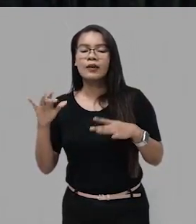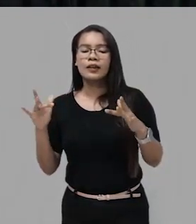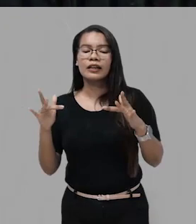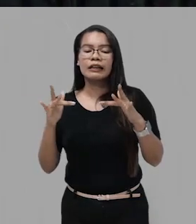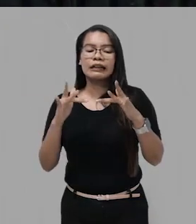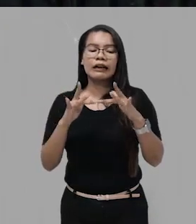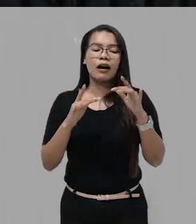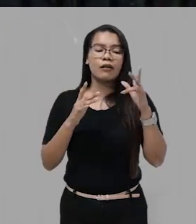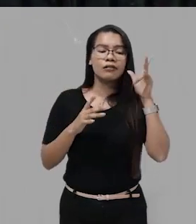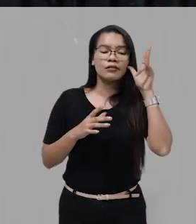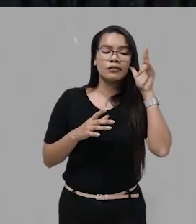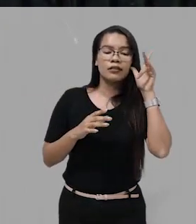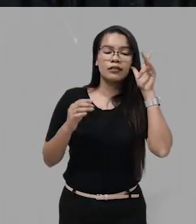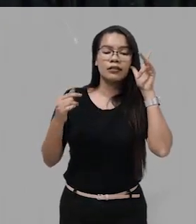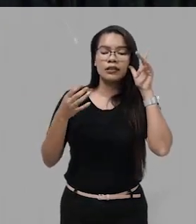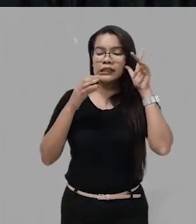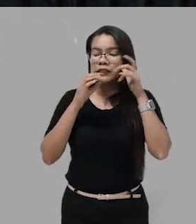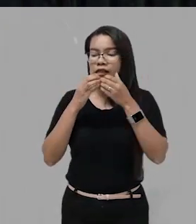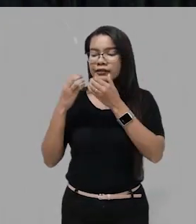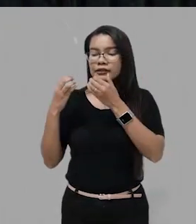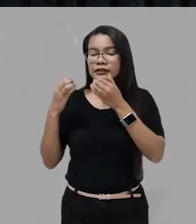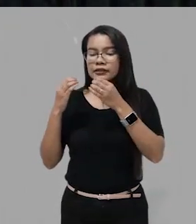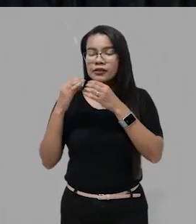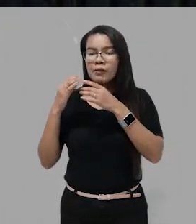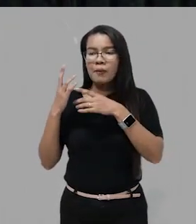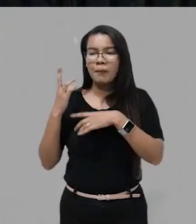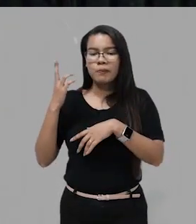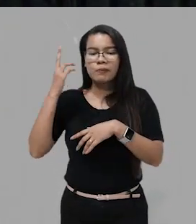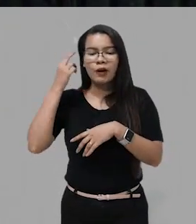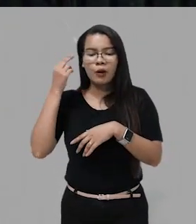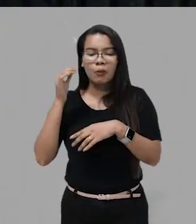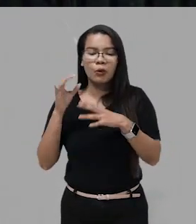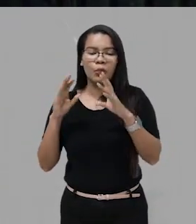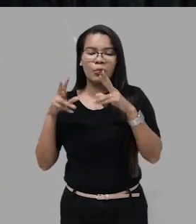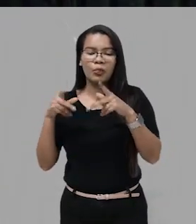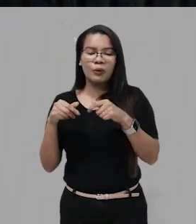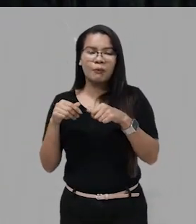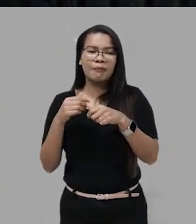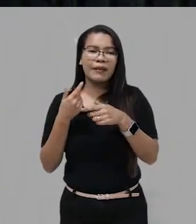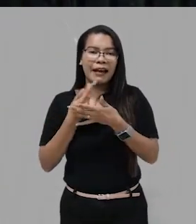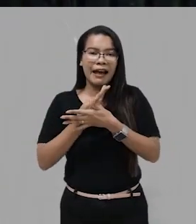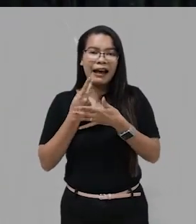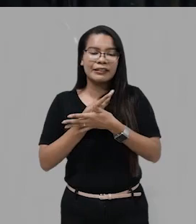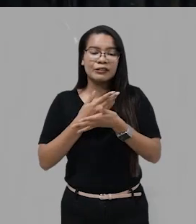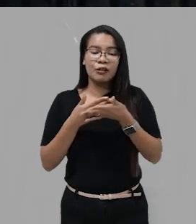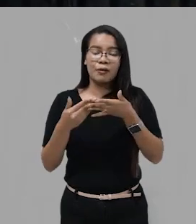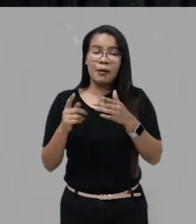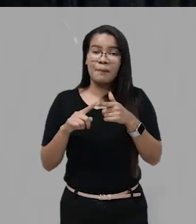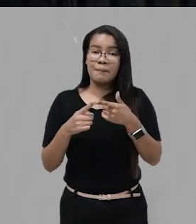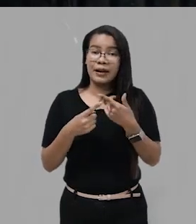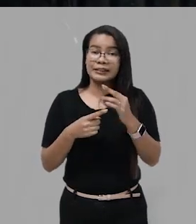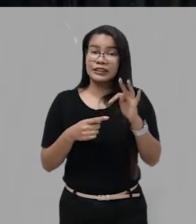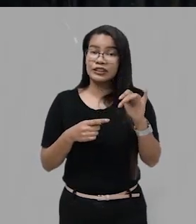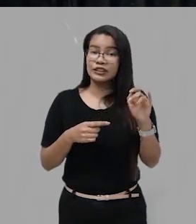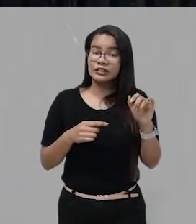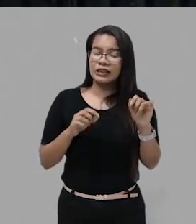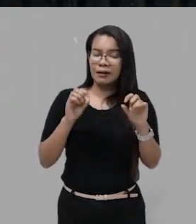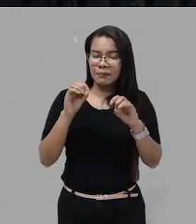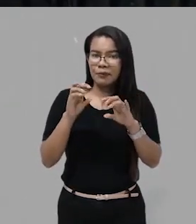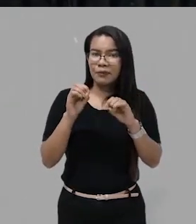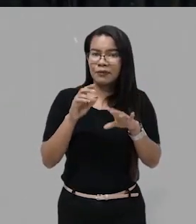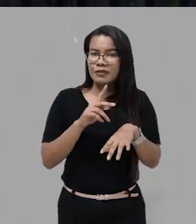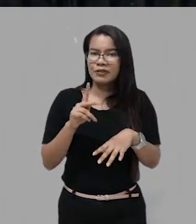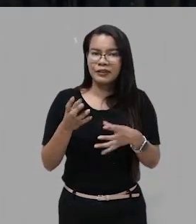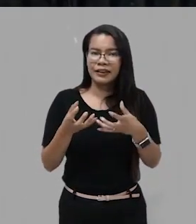cenoura. Ia lá. A gente fazia tudo errado inicialmente, não fazia? Mas a intenção da tia aí não é fazer com que você faça